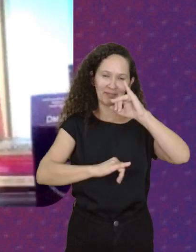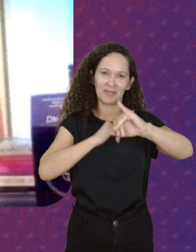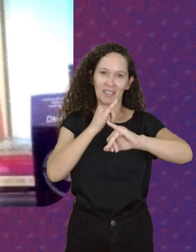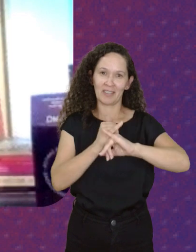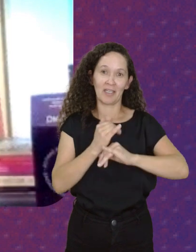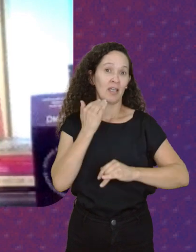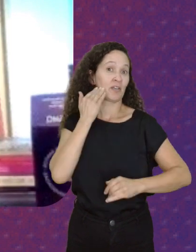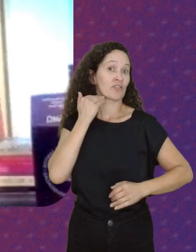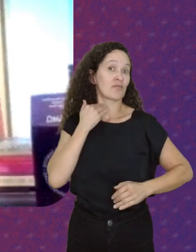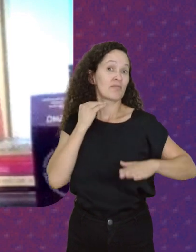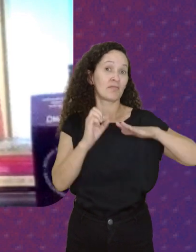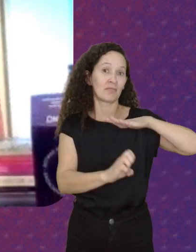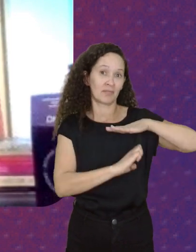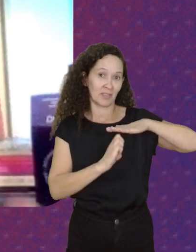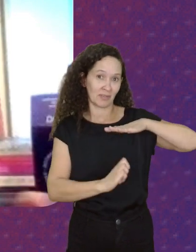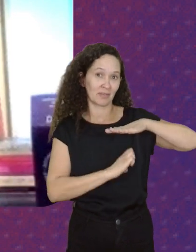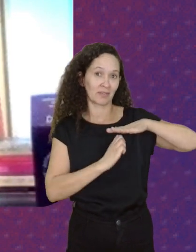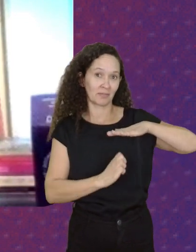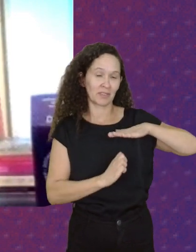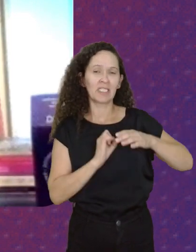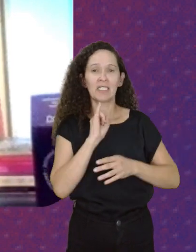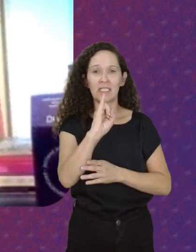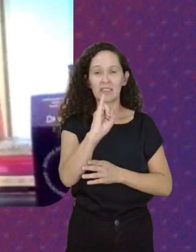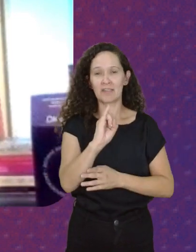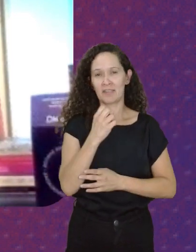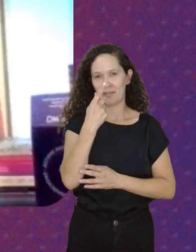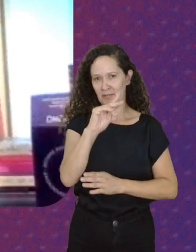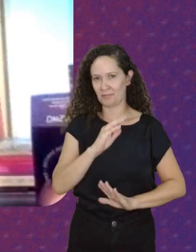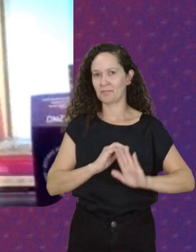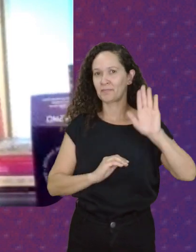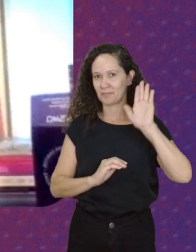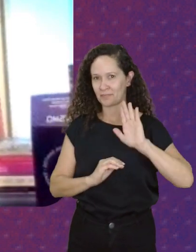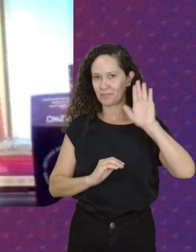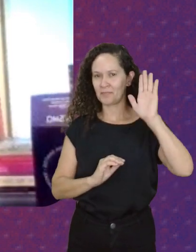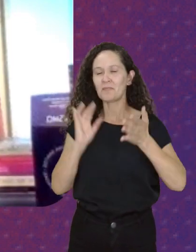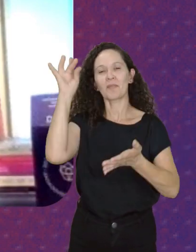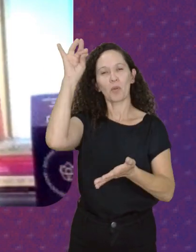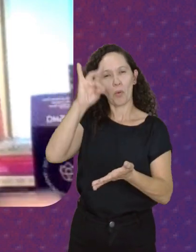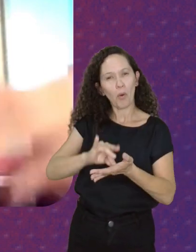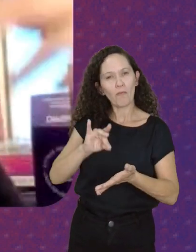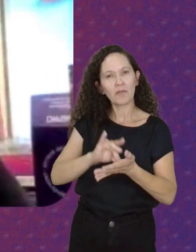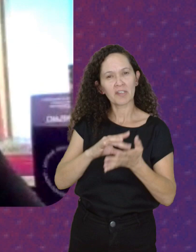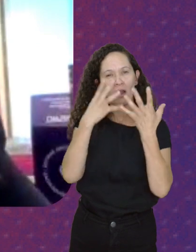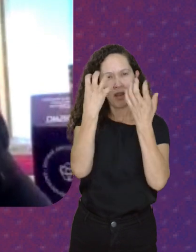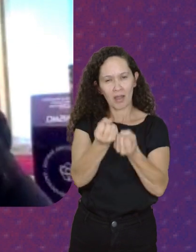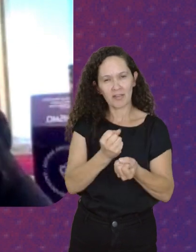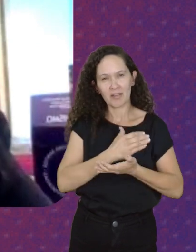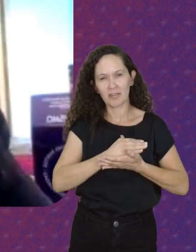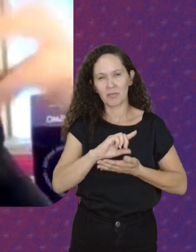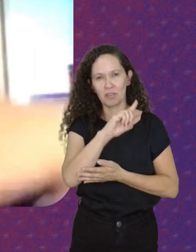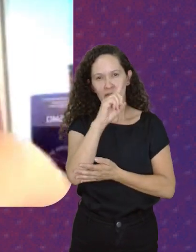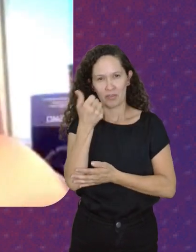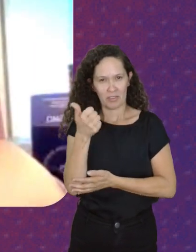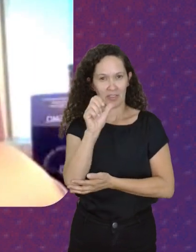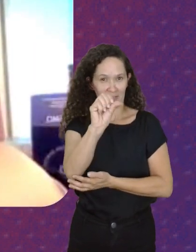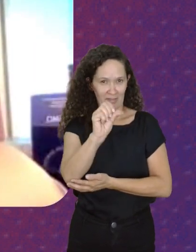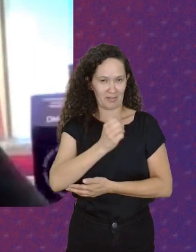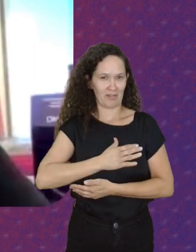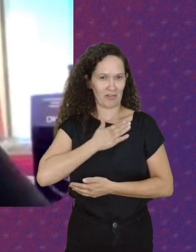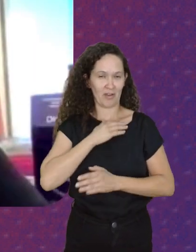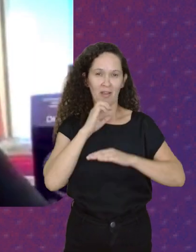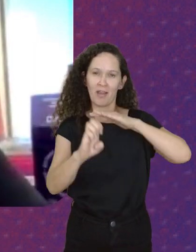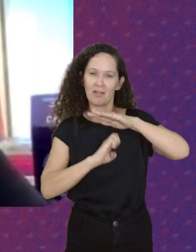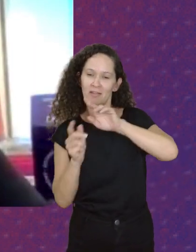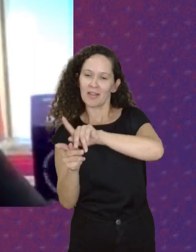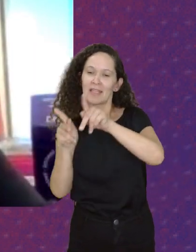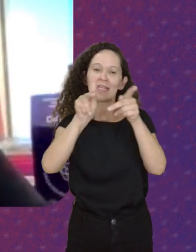conta dessas empresas, e caso a sua campanha seja oficializada ali a partir do dia 16 de agosto, as empresas vão